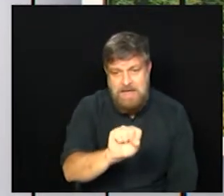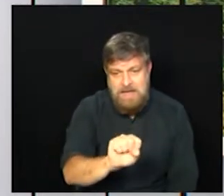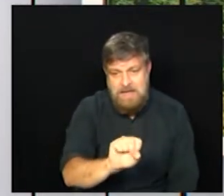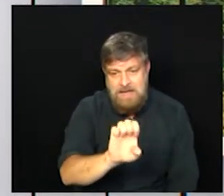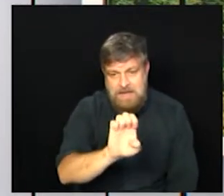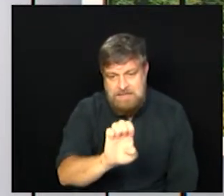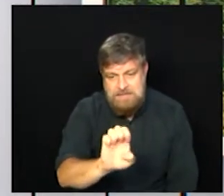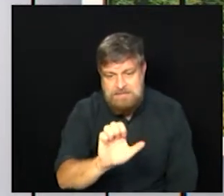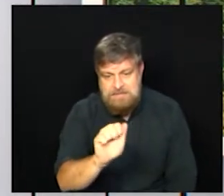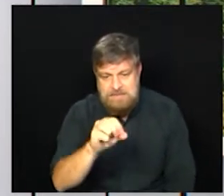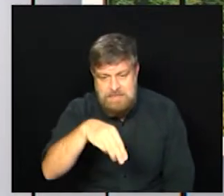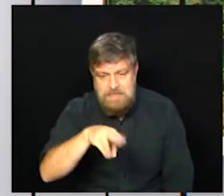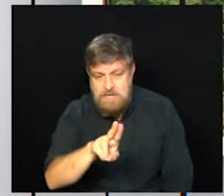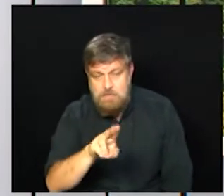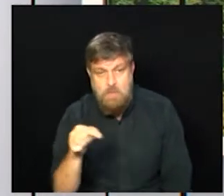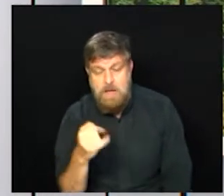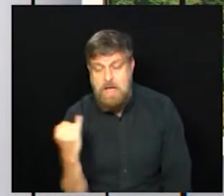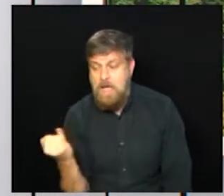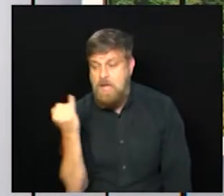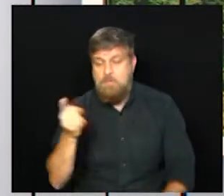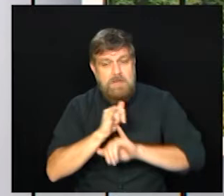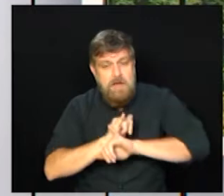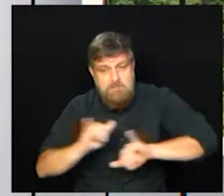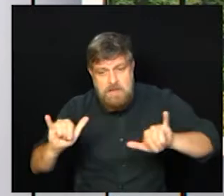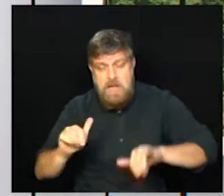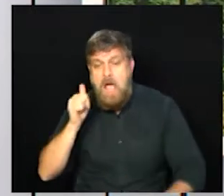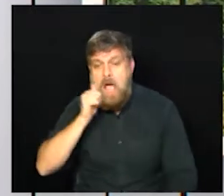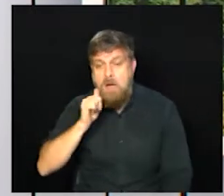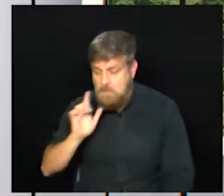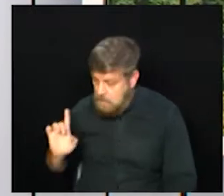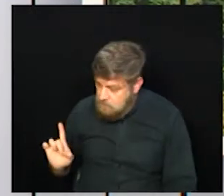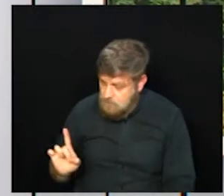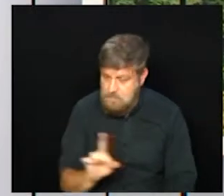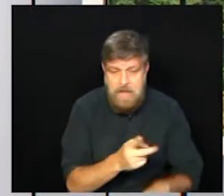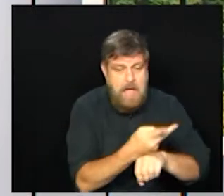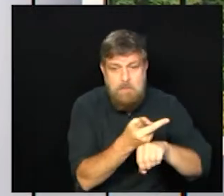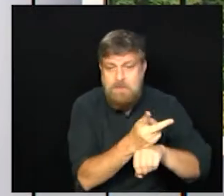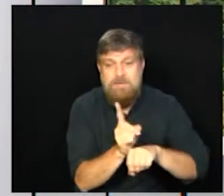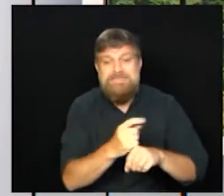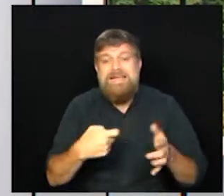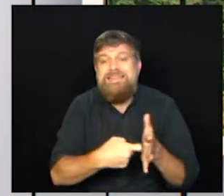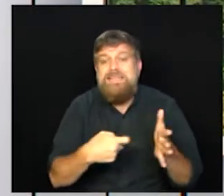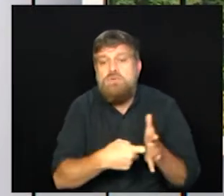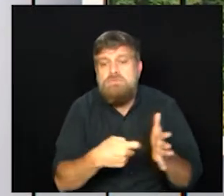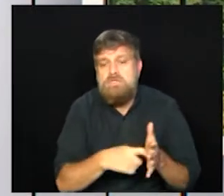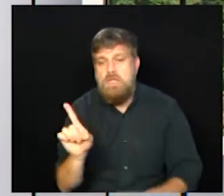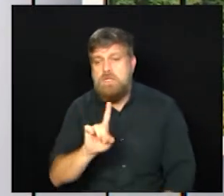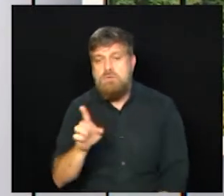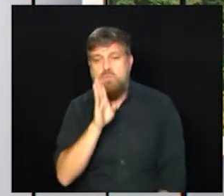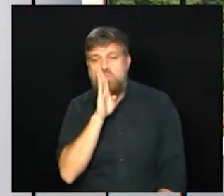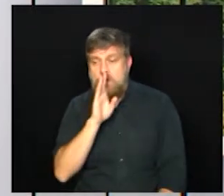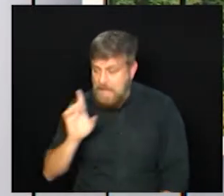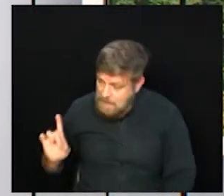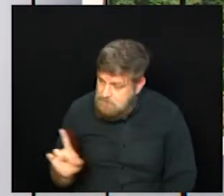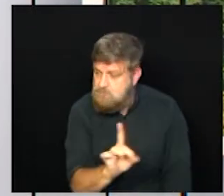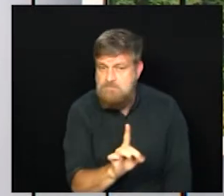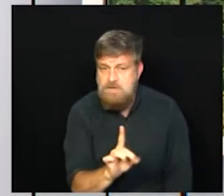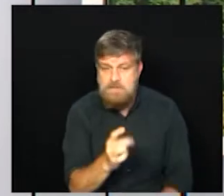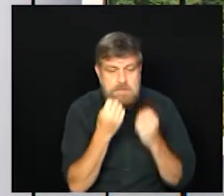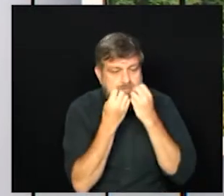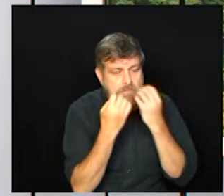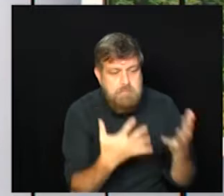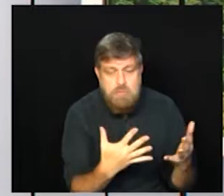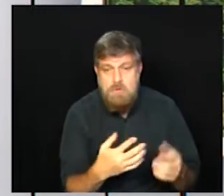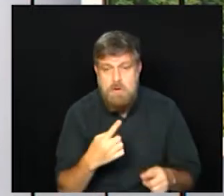mulher pode... Isso é muito importante dizer, né? A mulher pode procurar o SEAMO sem fazer uma denúncia. Por quê? Porque o passo de